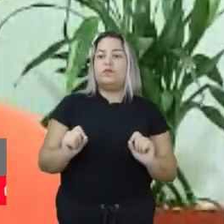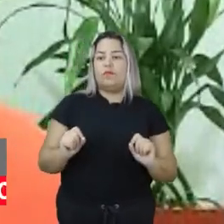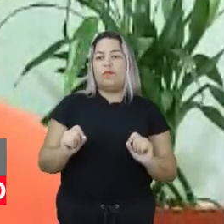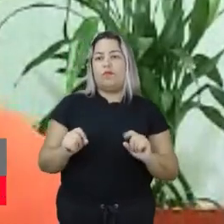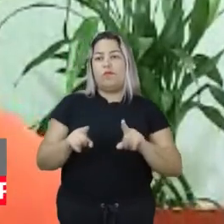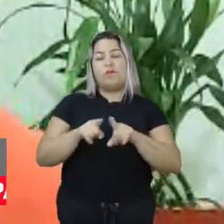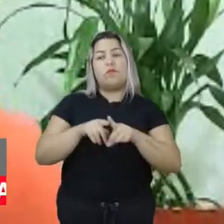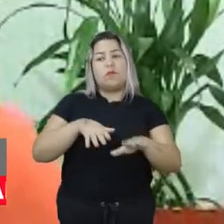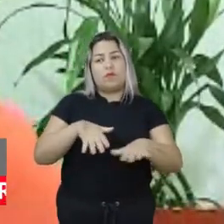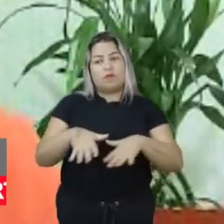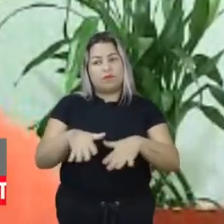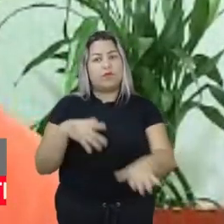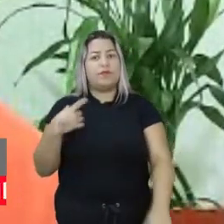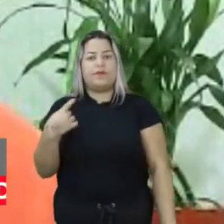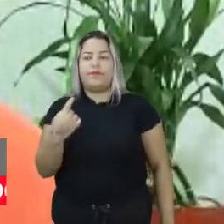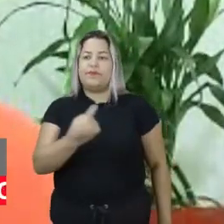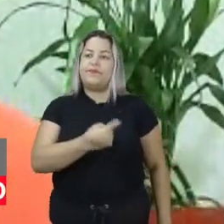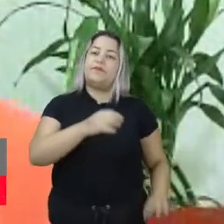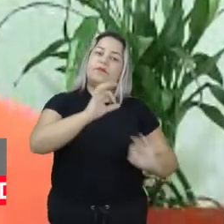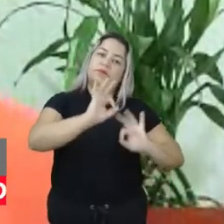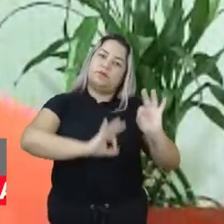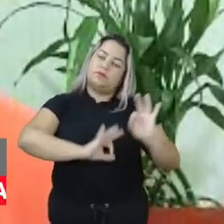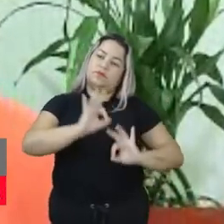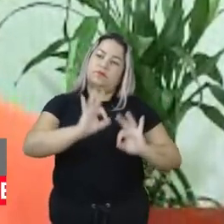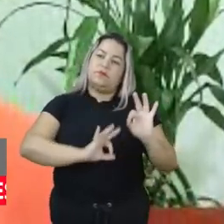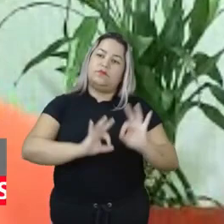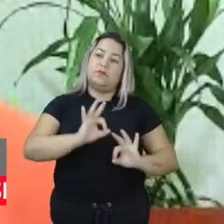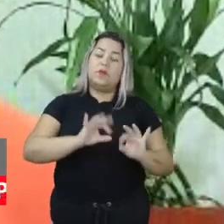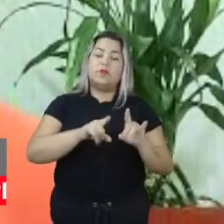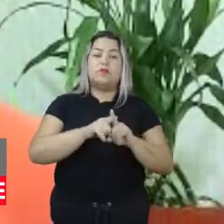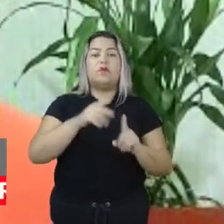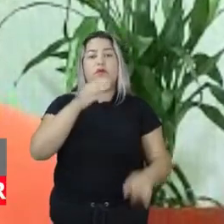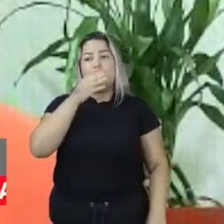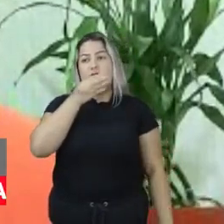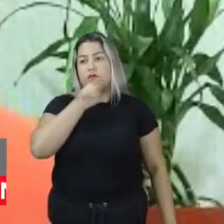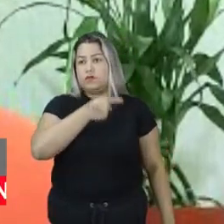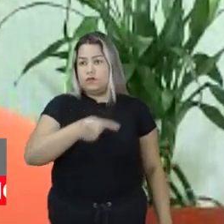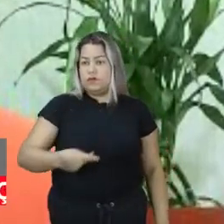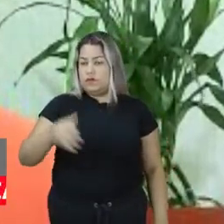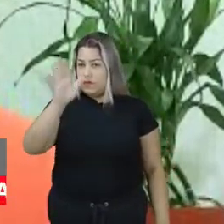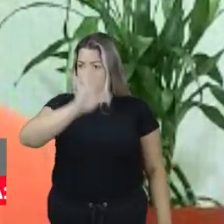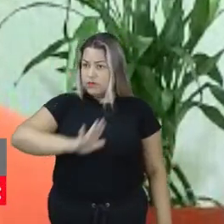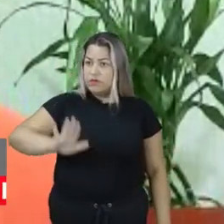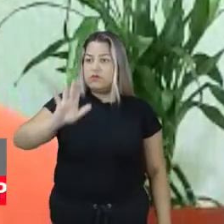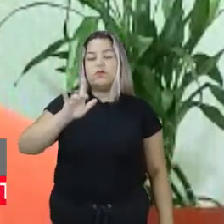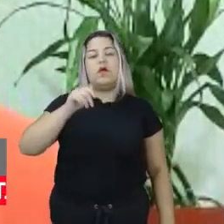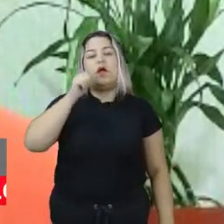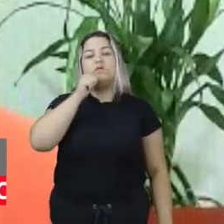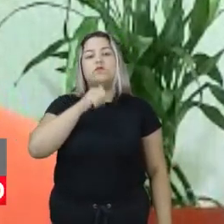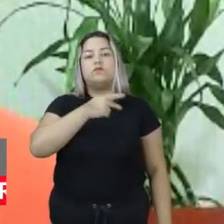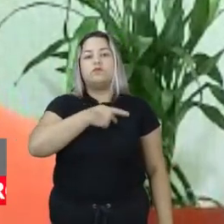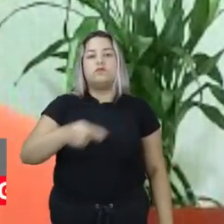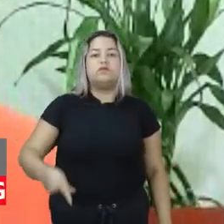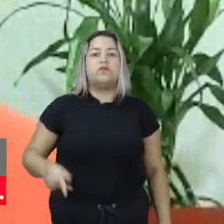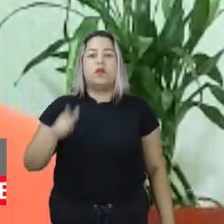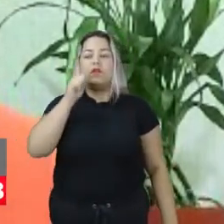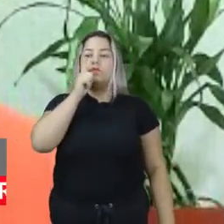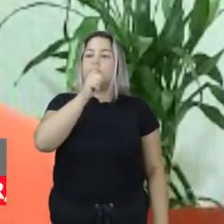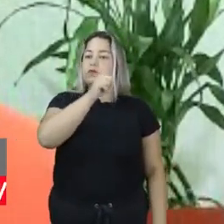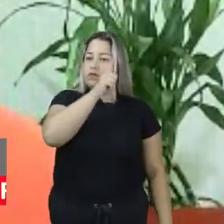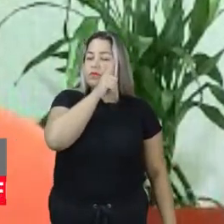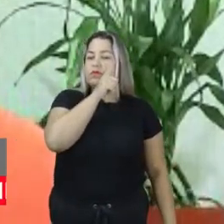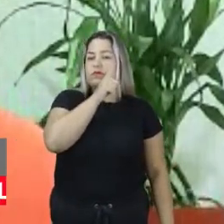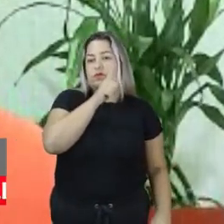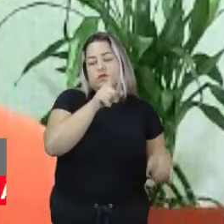todos mobilizando a nós e organizando essa com a presidência nacional, com o presidente Gleisi Hoffmann, que é um orgulho para nós do Paraná, inclusive,